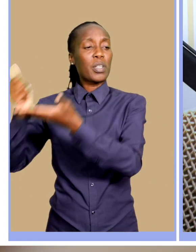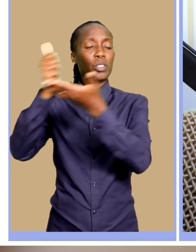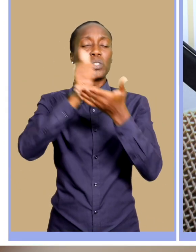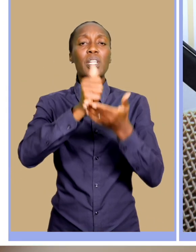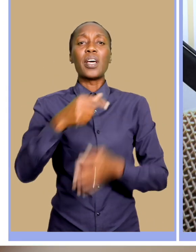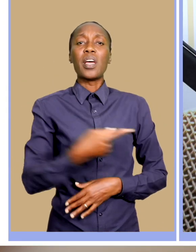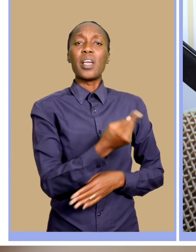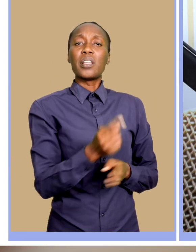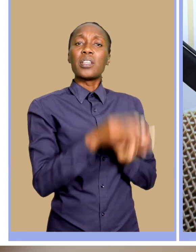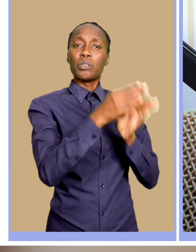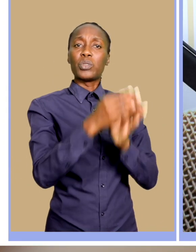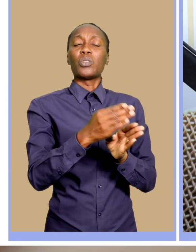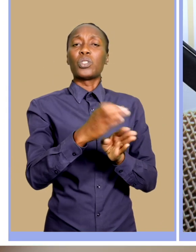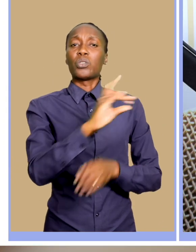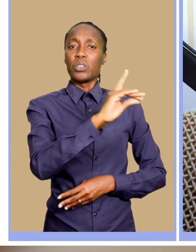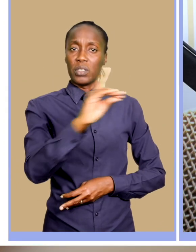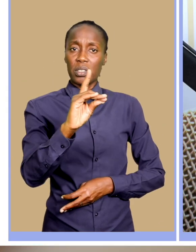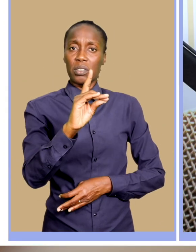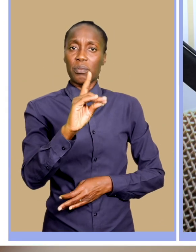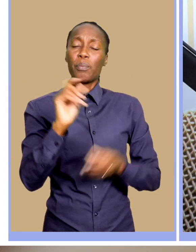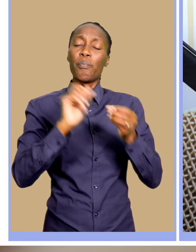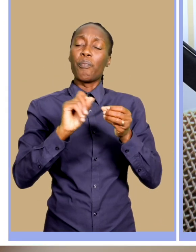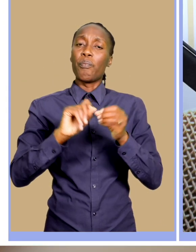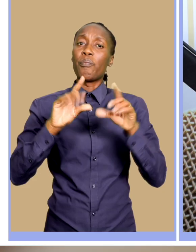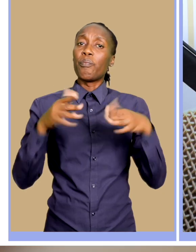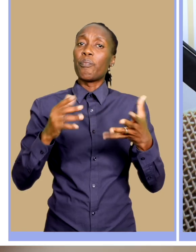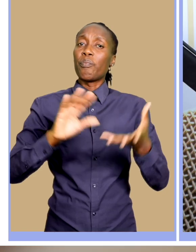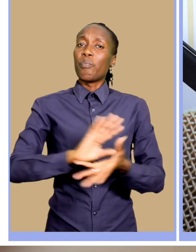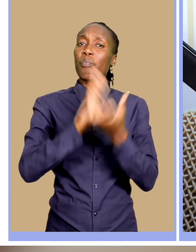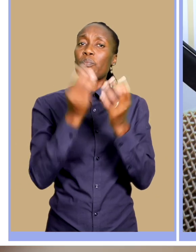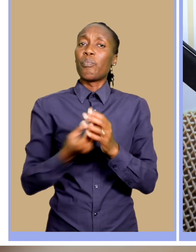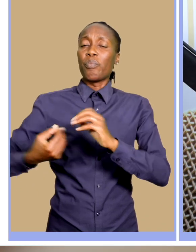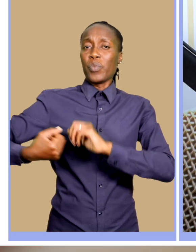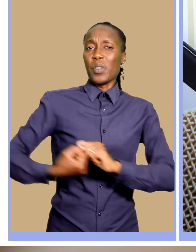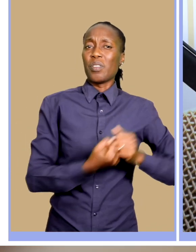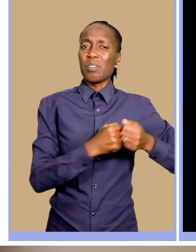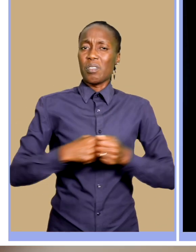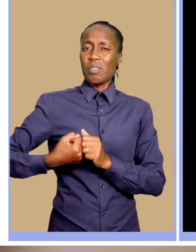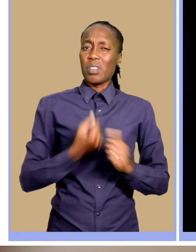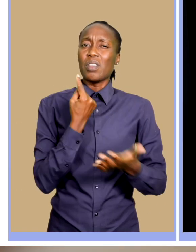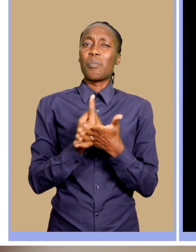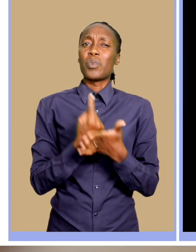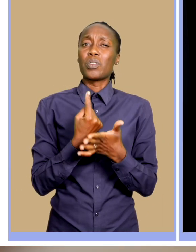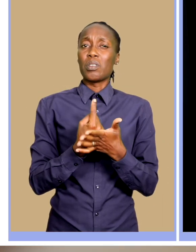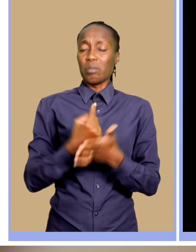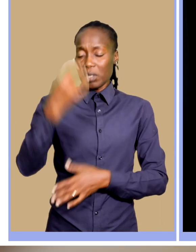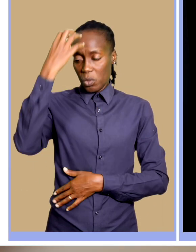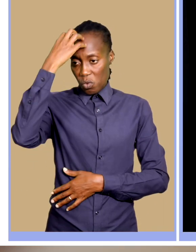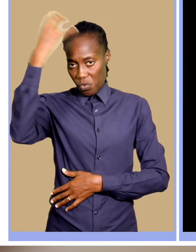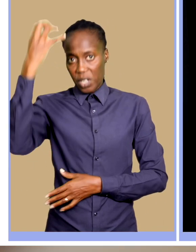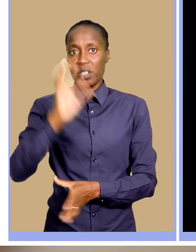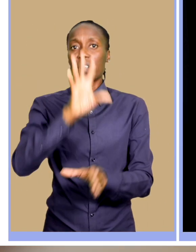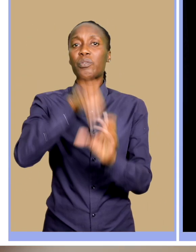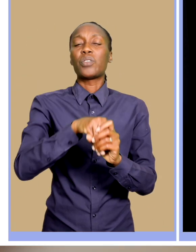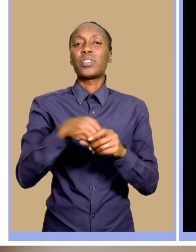de um olhar como deve ser ao nível do nosso governo. Bom, é possível ser